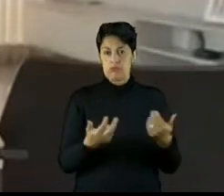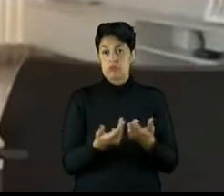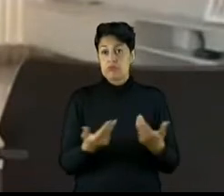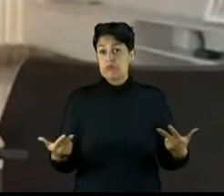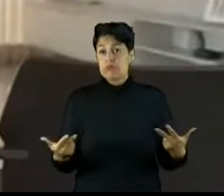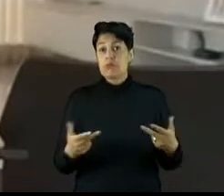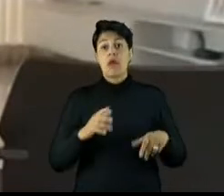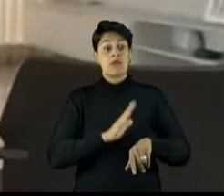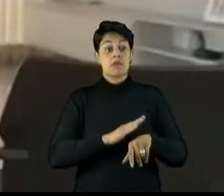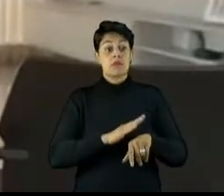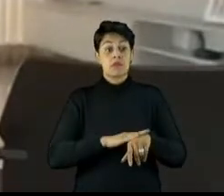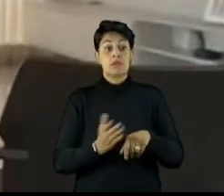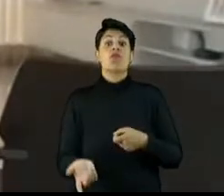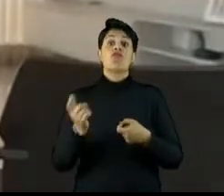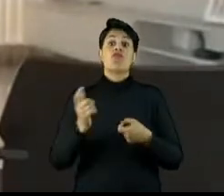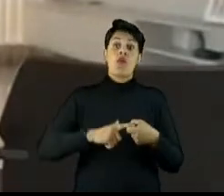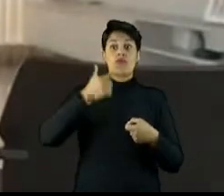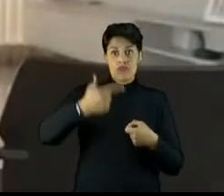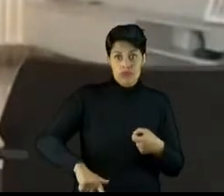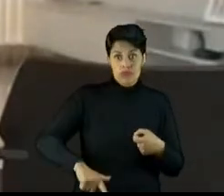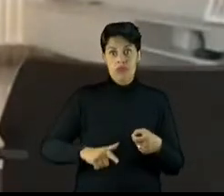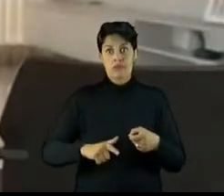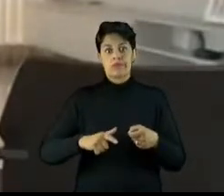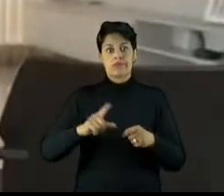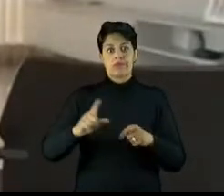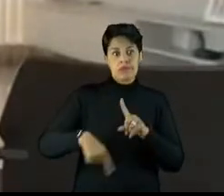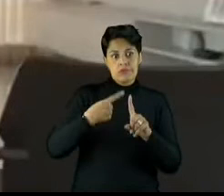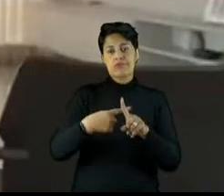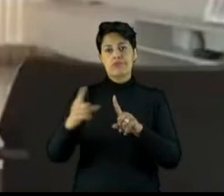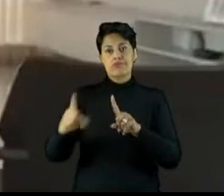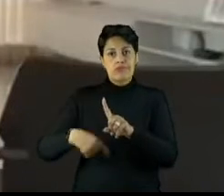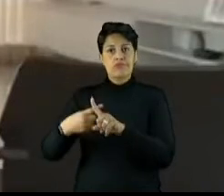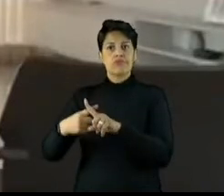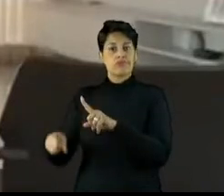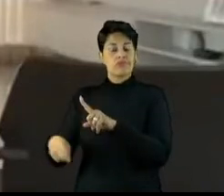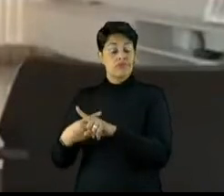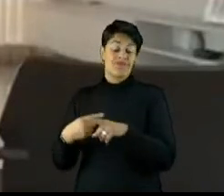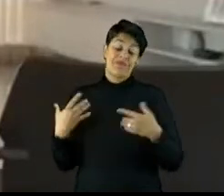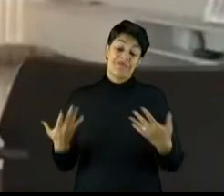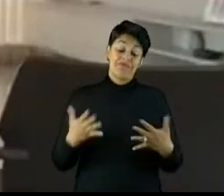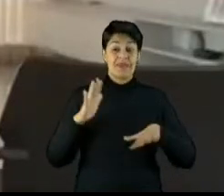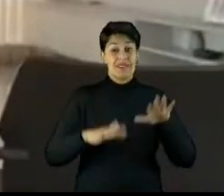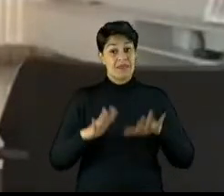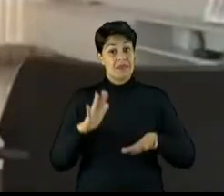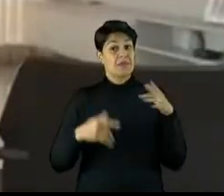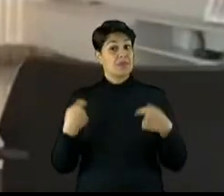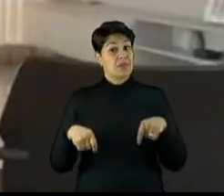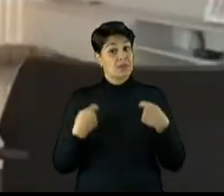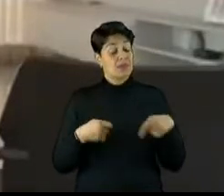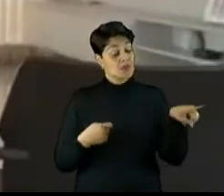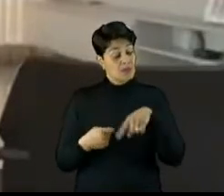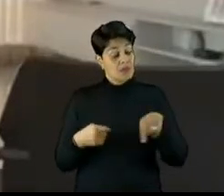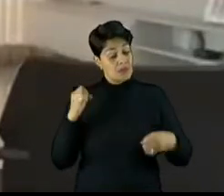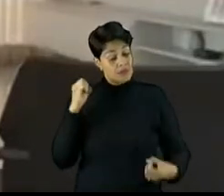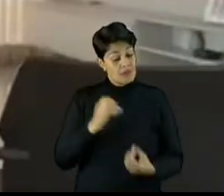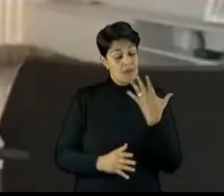na minha opinião, ela é a ideal. Não vou dizer perfeita, porque não existe nada perfeito, mas ela é a ideal. Ela substituiu a IN de